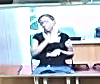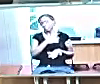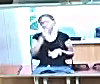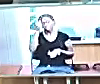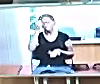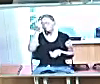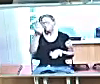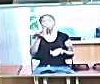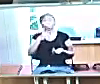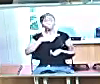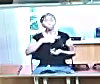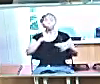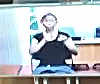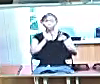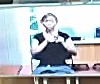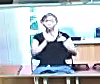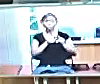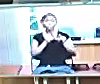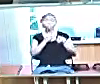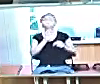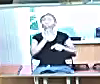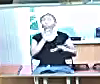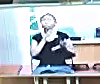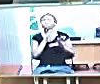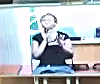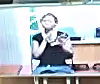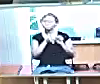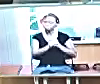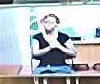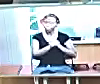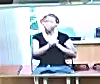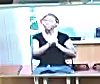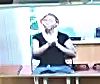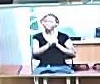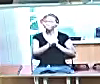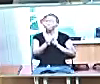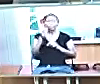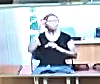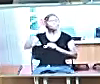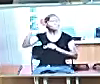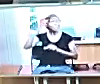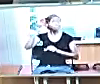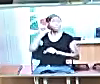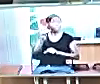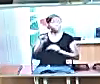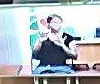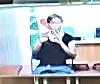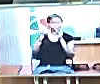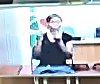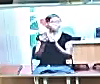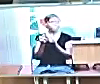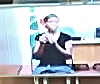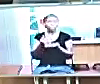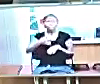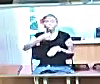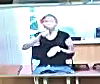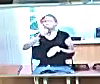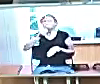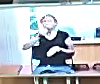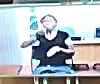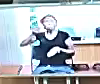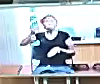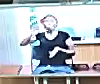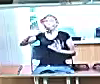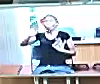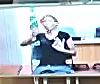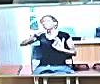particulares também todo ele se formando então imagina para aquela família que não tinha muita perspectiva de repente